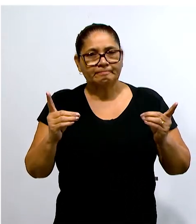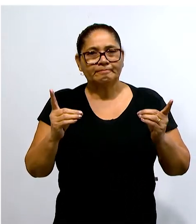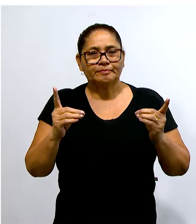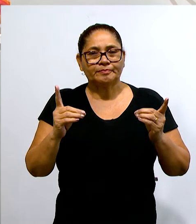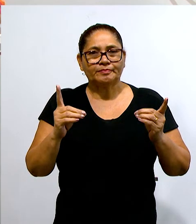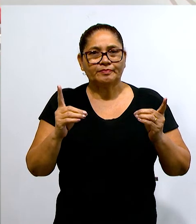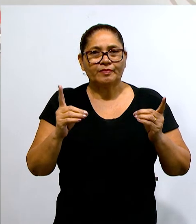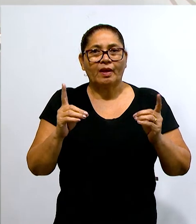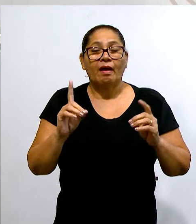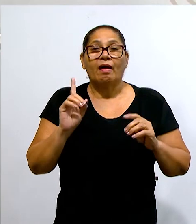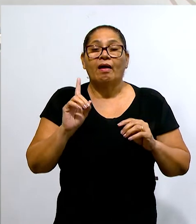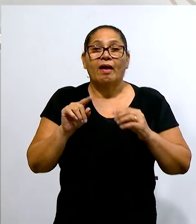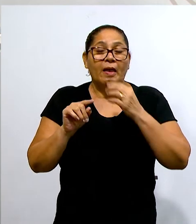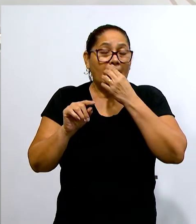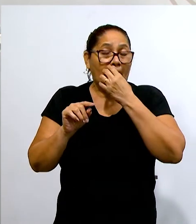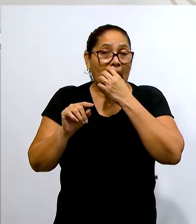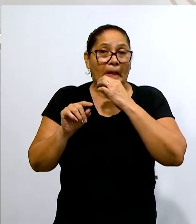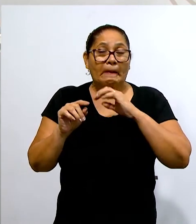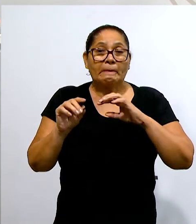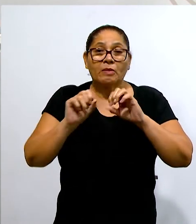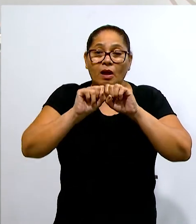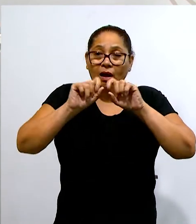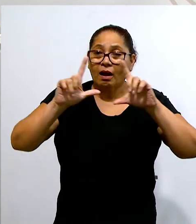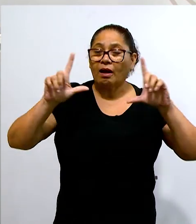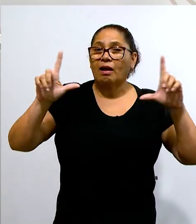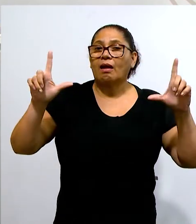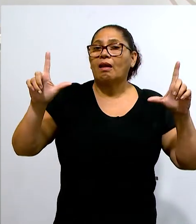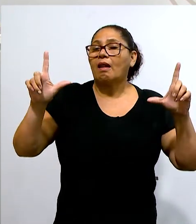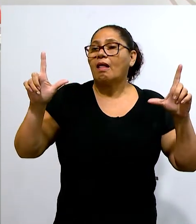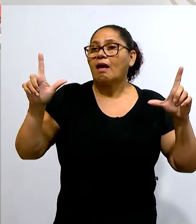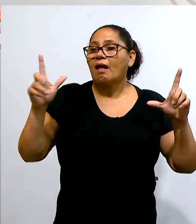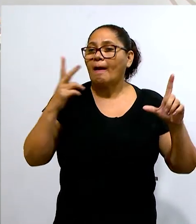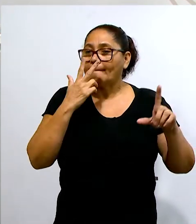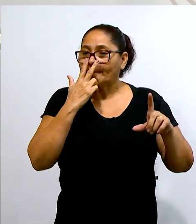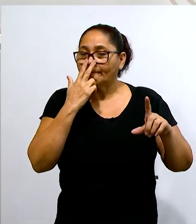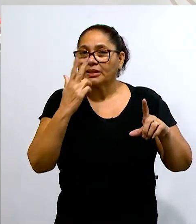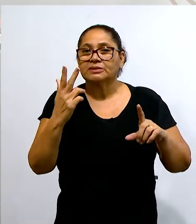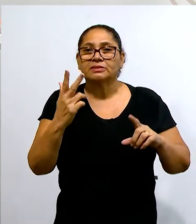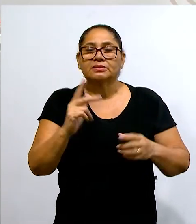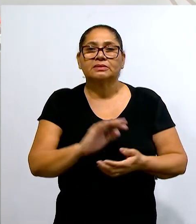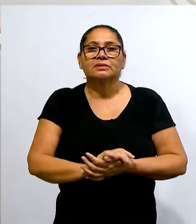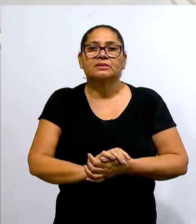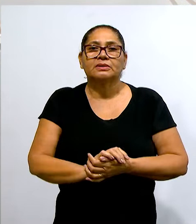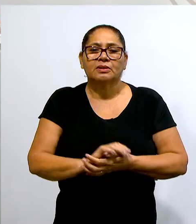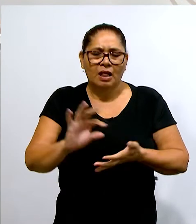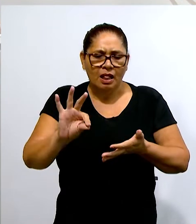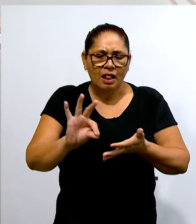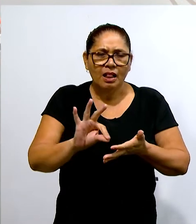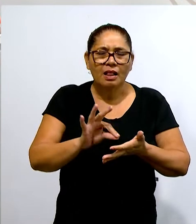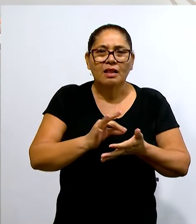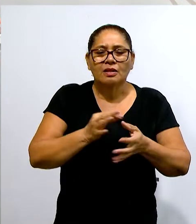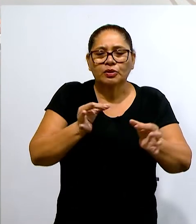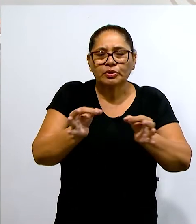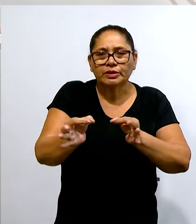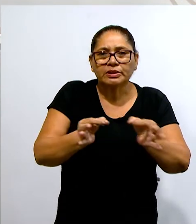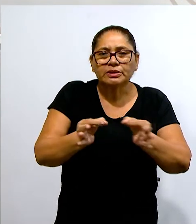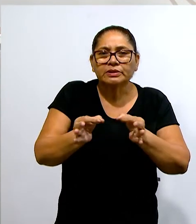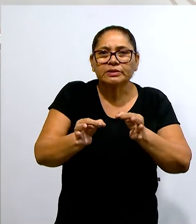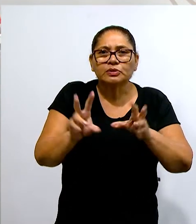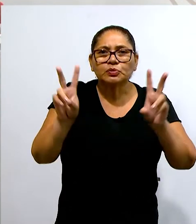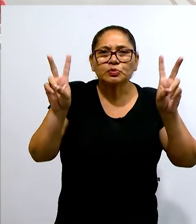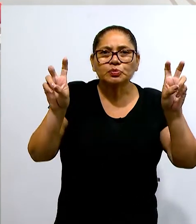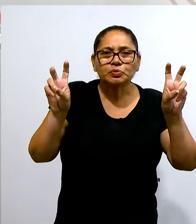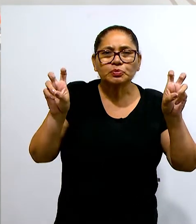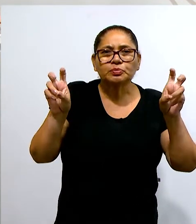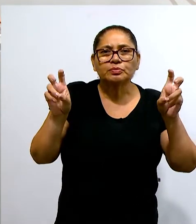didáticas, vai-se claramente aparecer, né, claramente vai estar descrito nessa organização e sistematização do